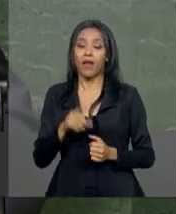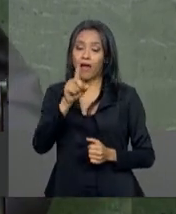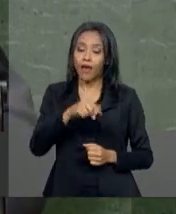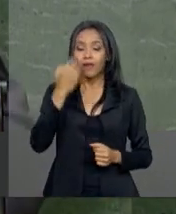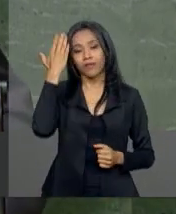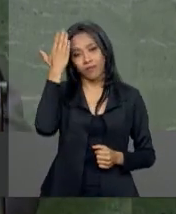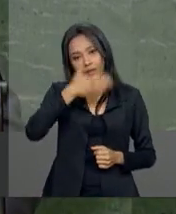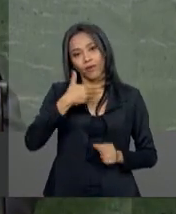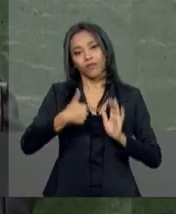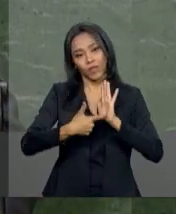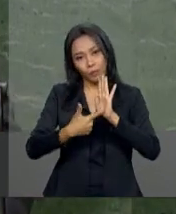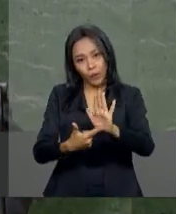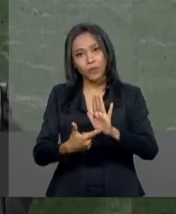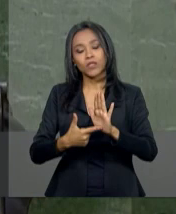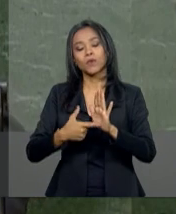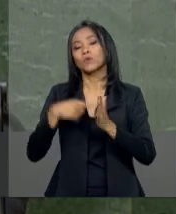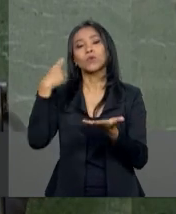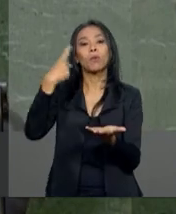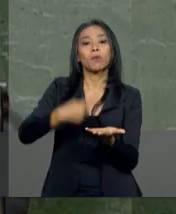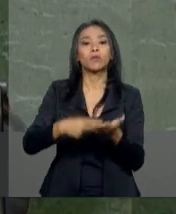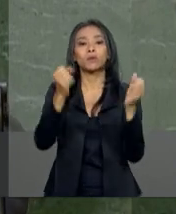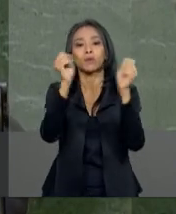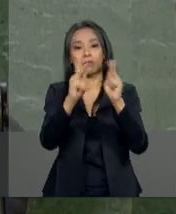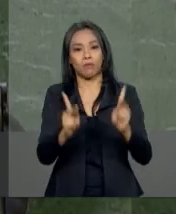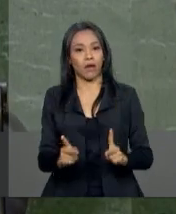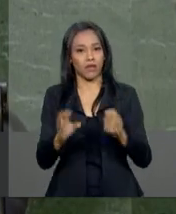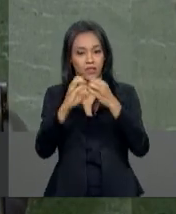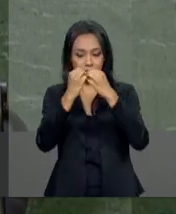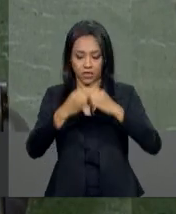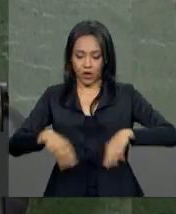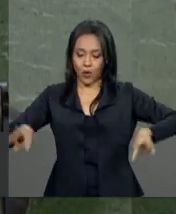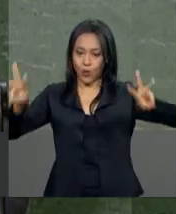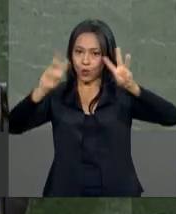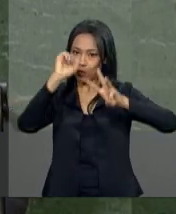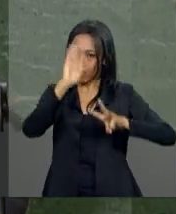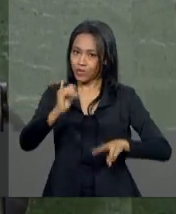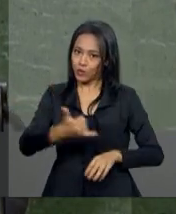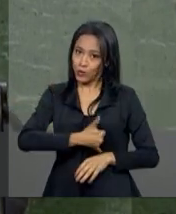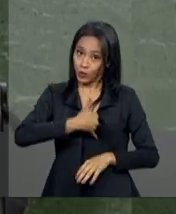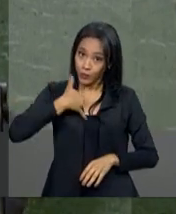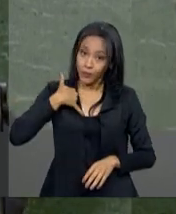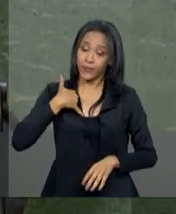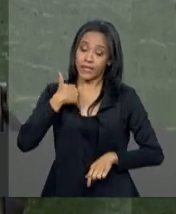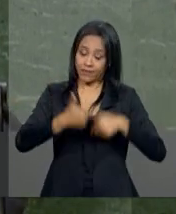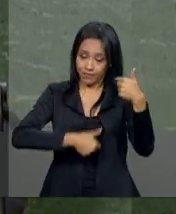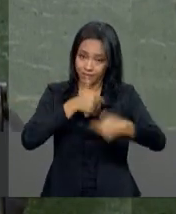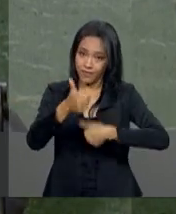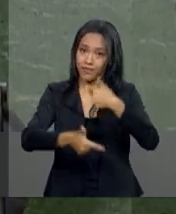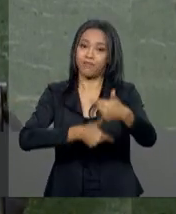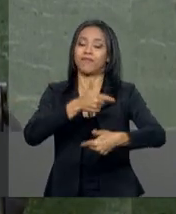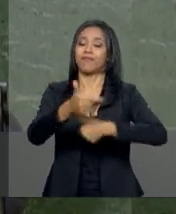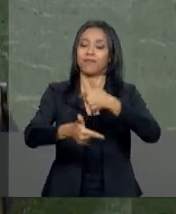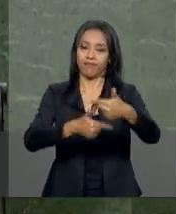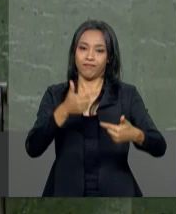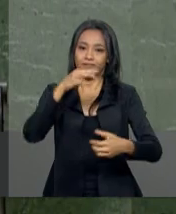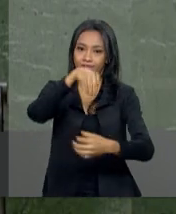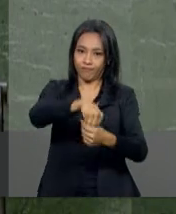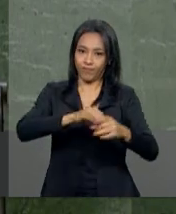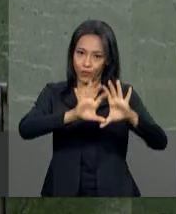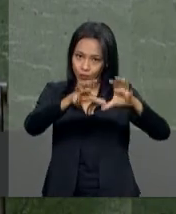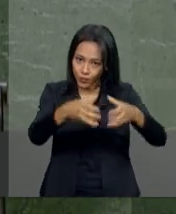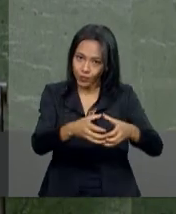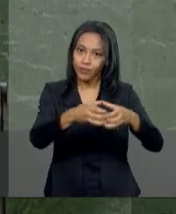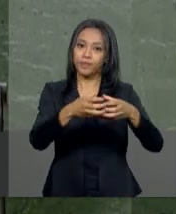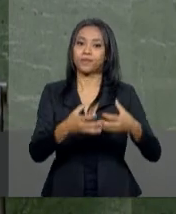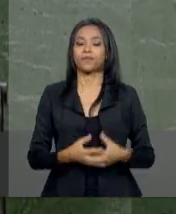as missões de paz da onu nas quais o brasil se orgulha em desempenhar um papel de grande relevo e